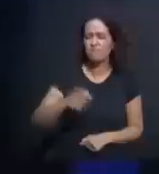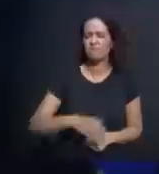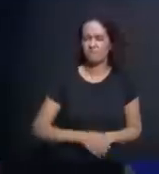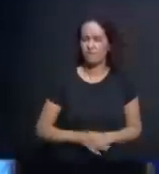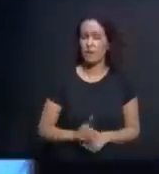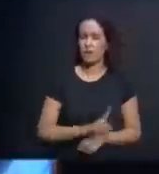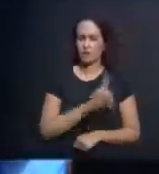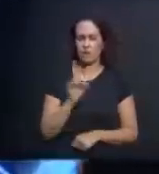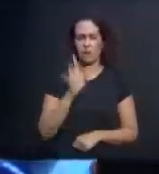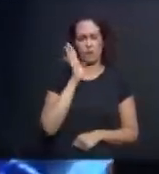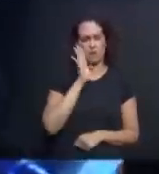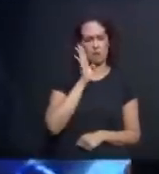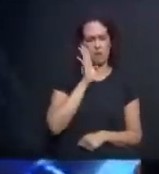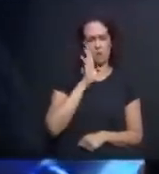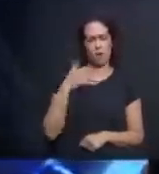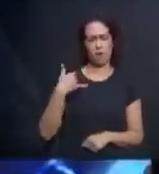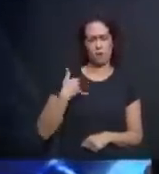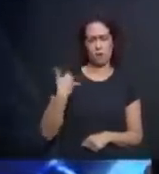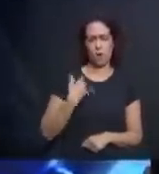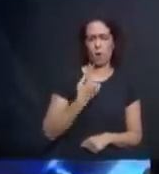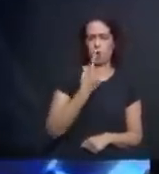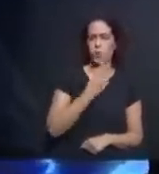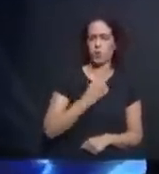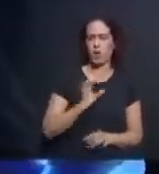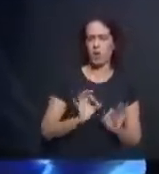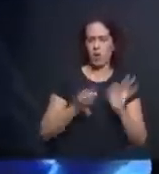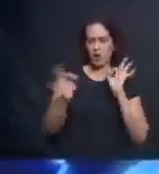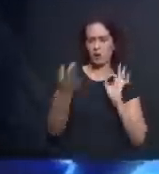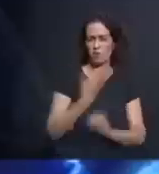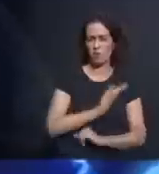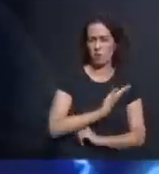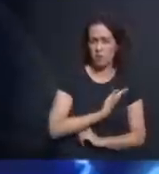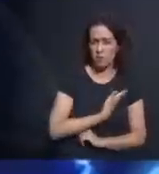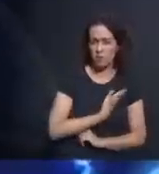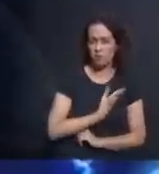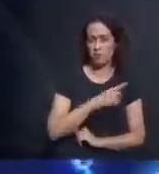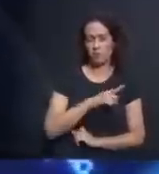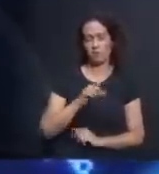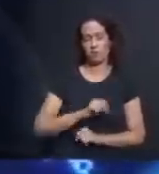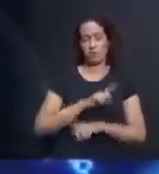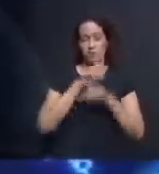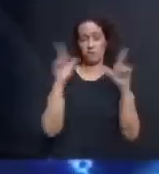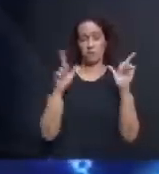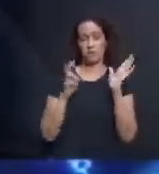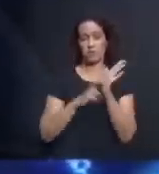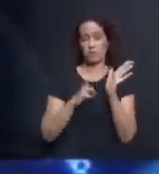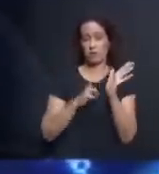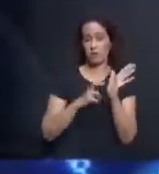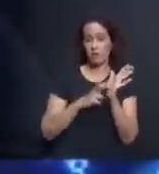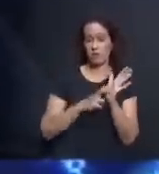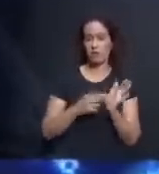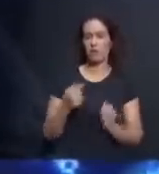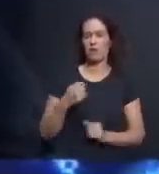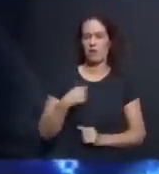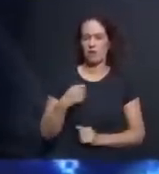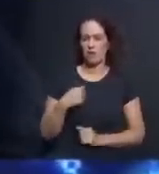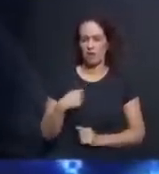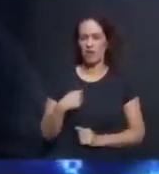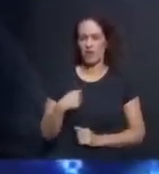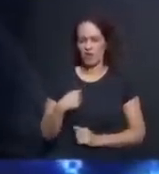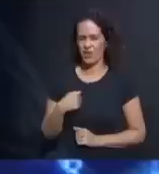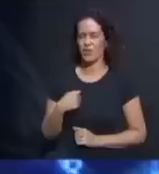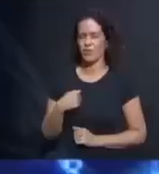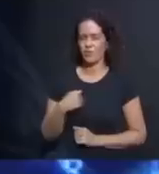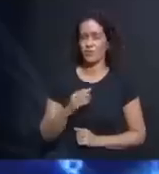legal passar um aniversário longe dos amigos? É no dia que você levanta de manhã e fala assim: eu estou no centro da vontade,